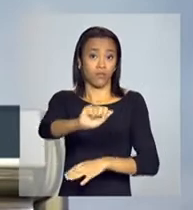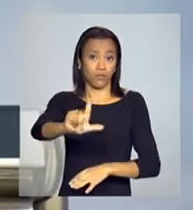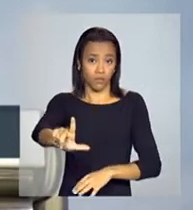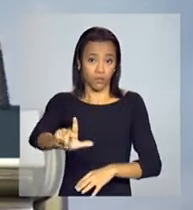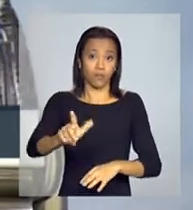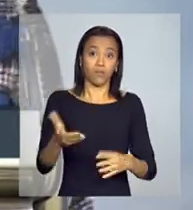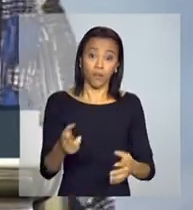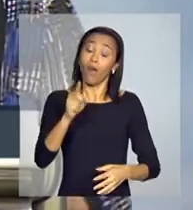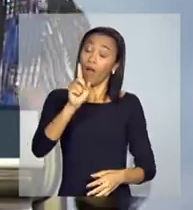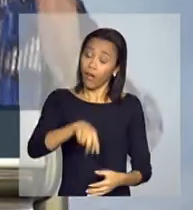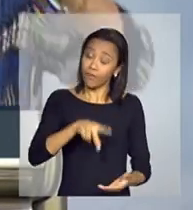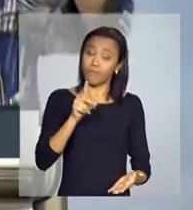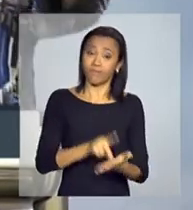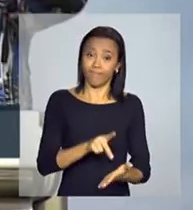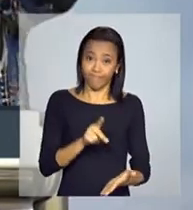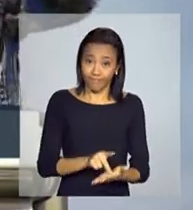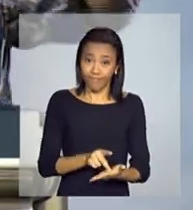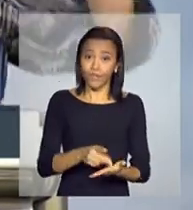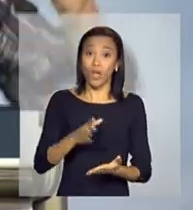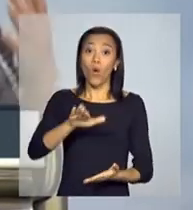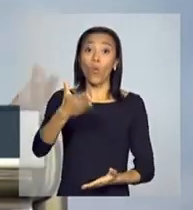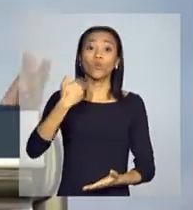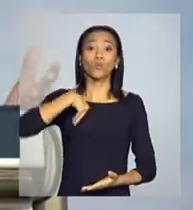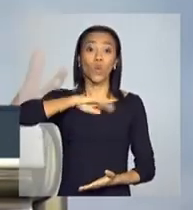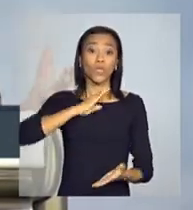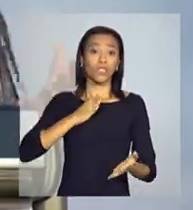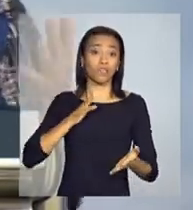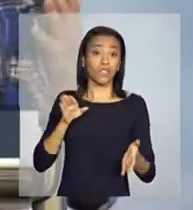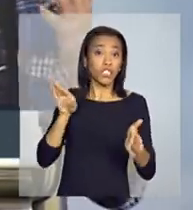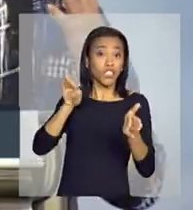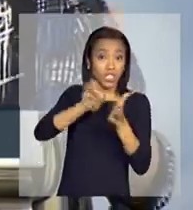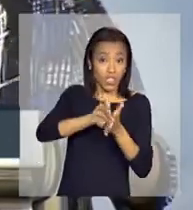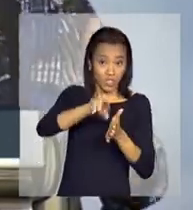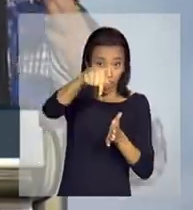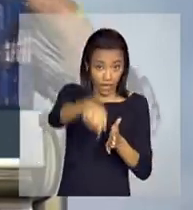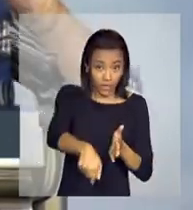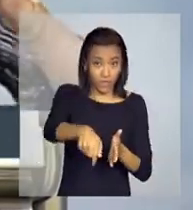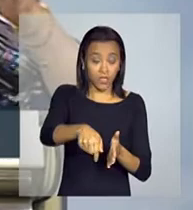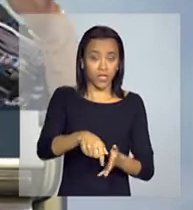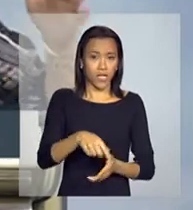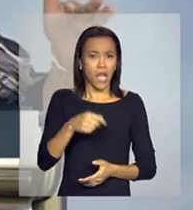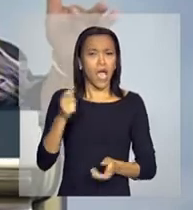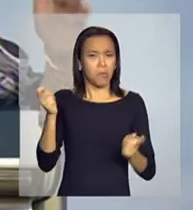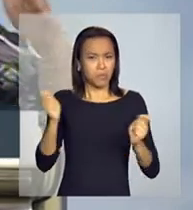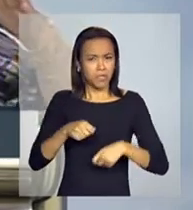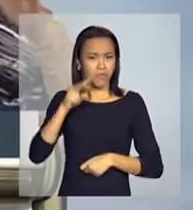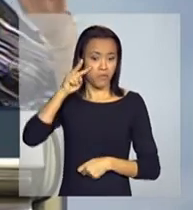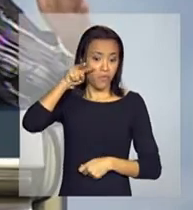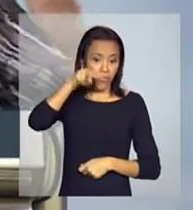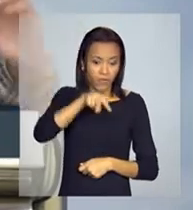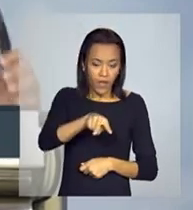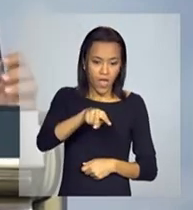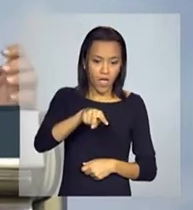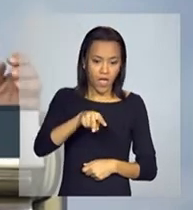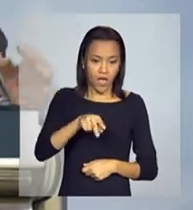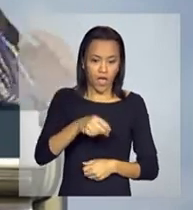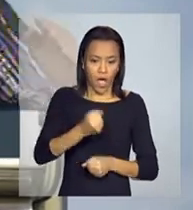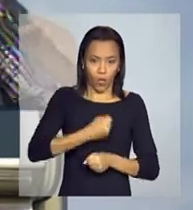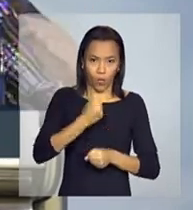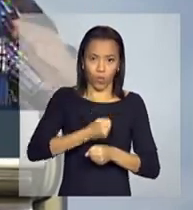E é verdade, quando nós vínhamos para cá, dá para ver essa obra, esse canal,